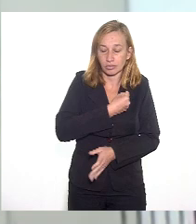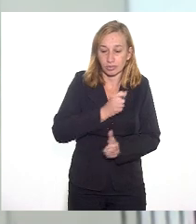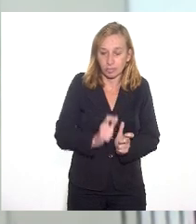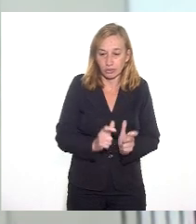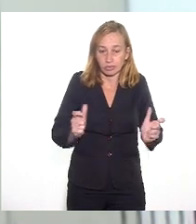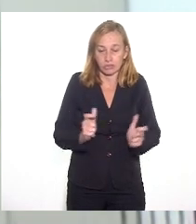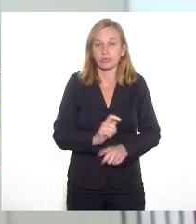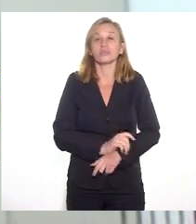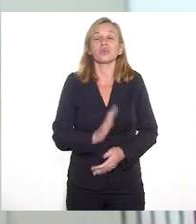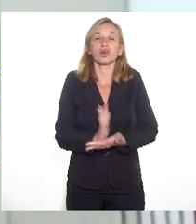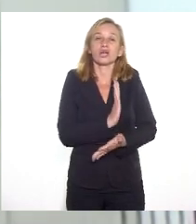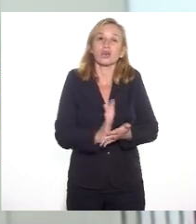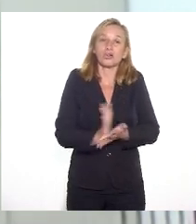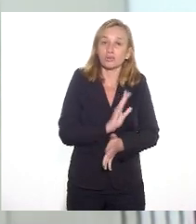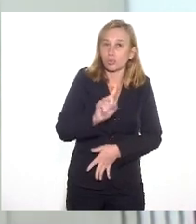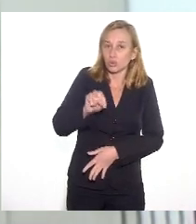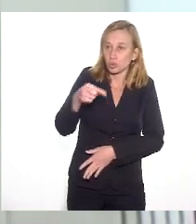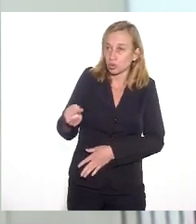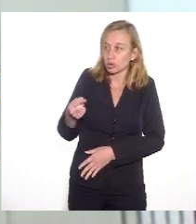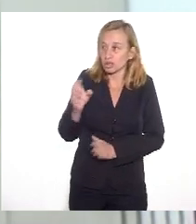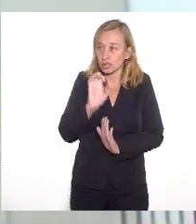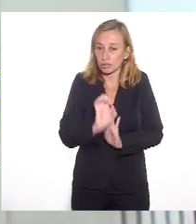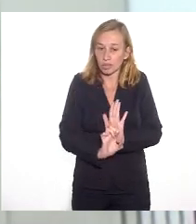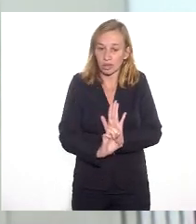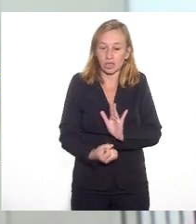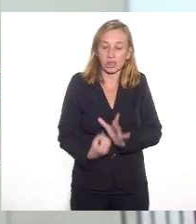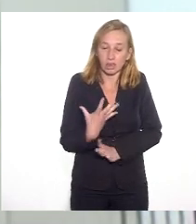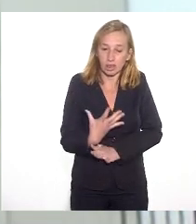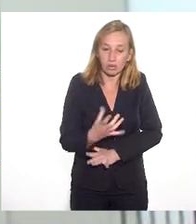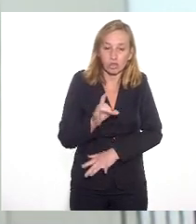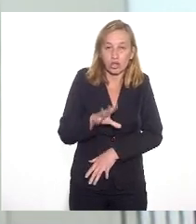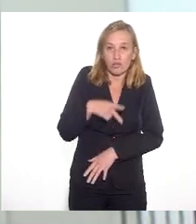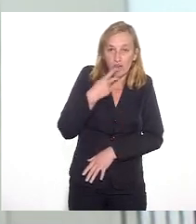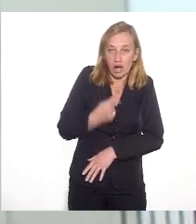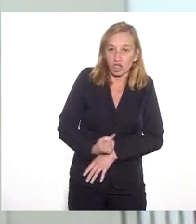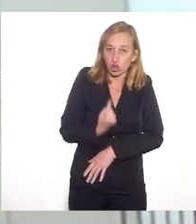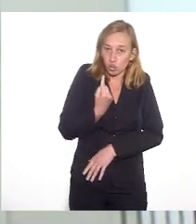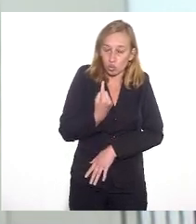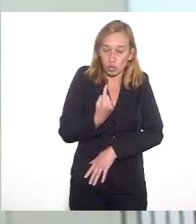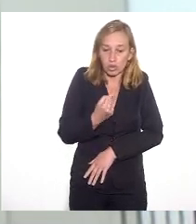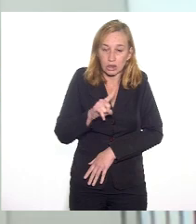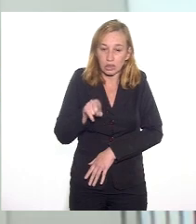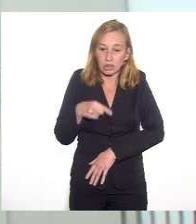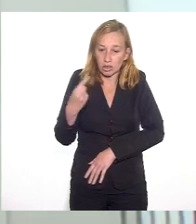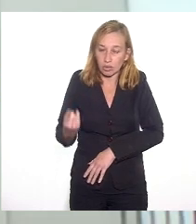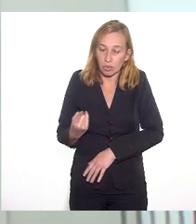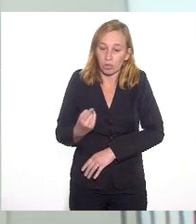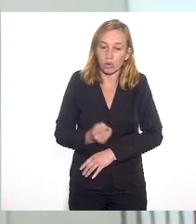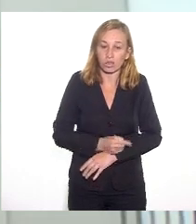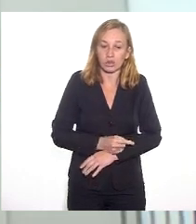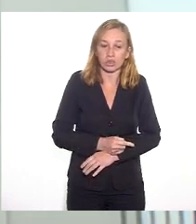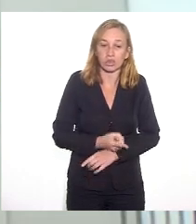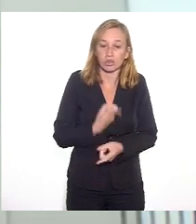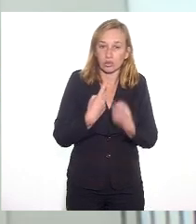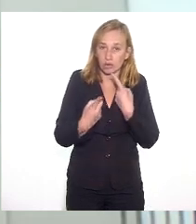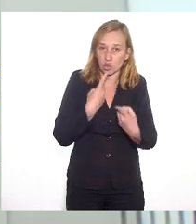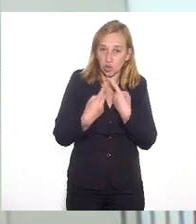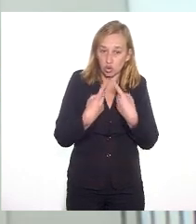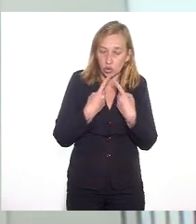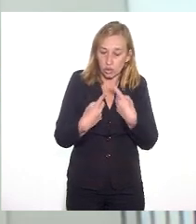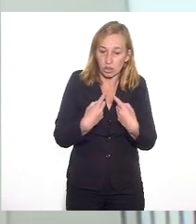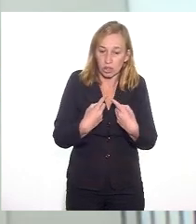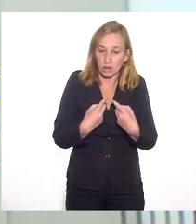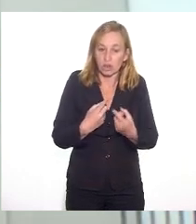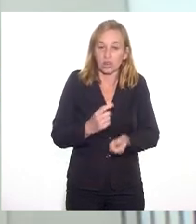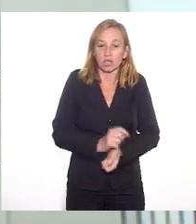a gente fez algumas outras emendas, eu quero destacar só mais uma, que depois, quando a gente for fazer a discussão, vai ser